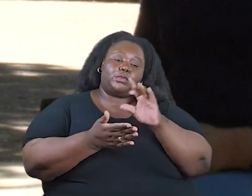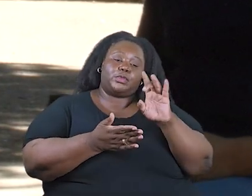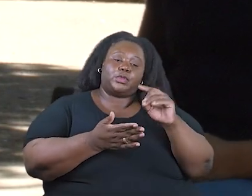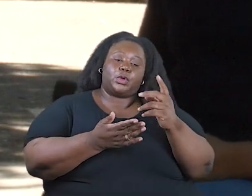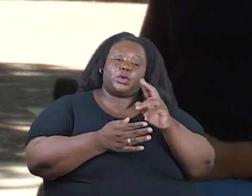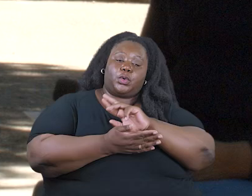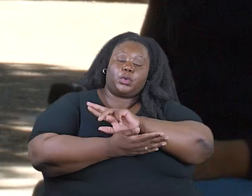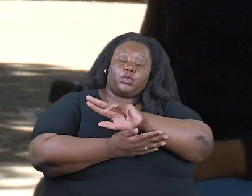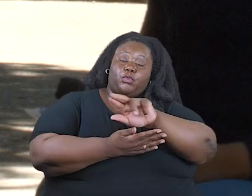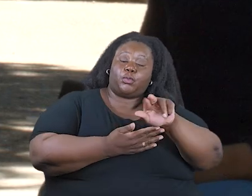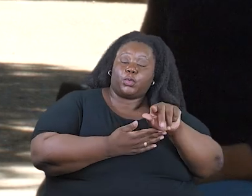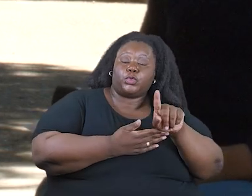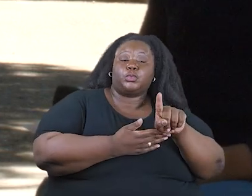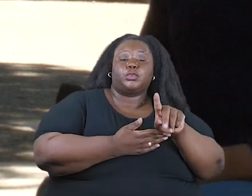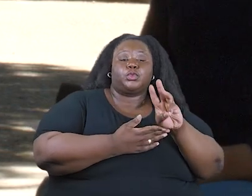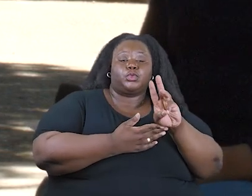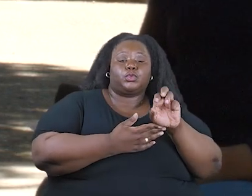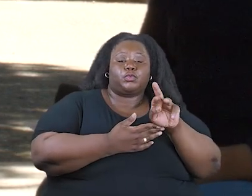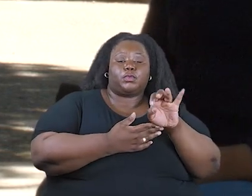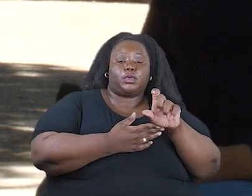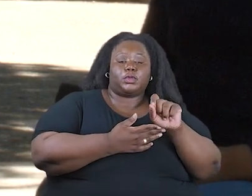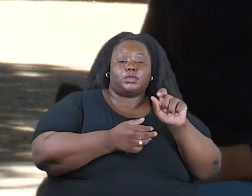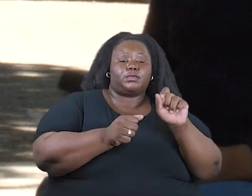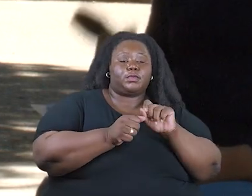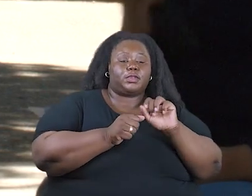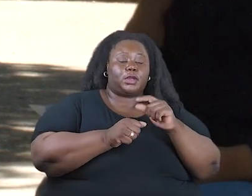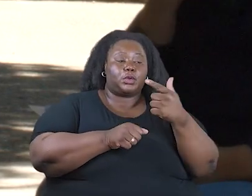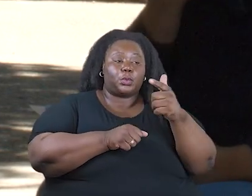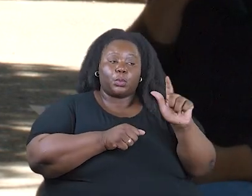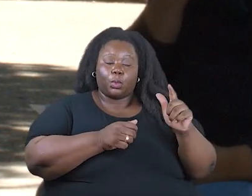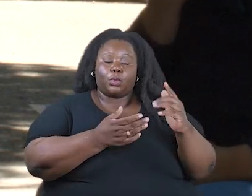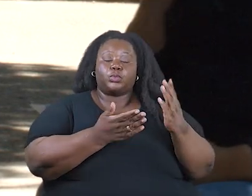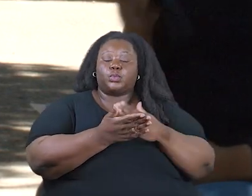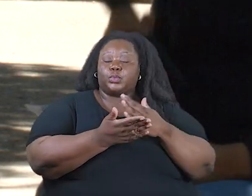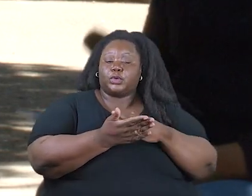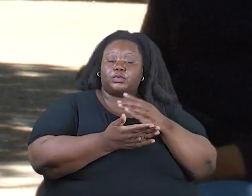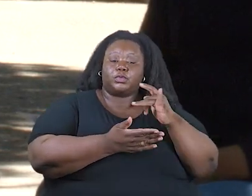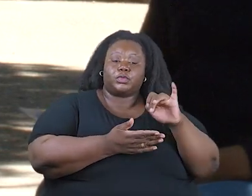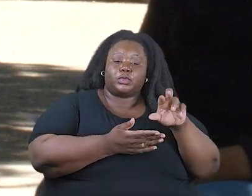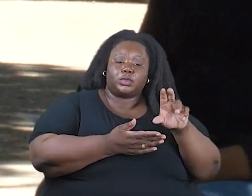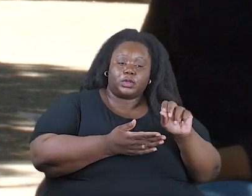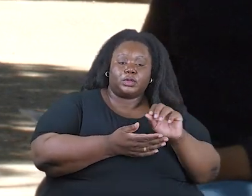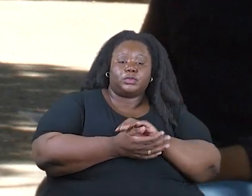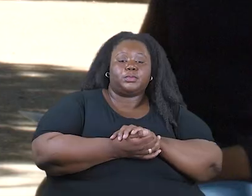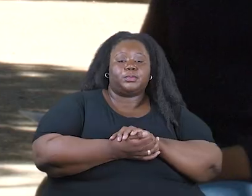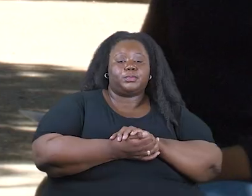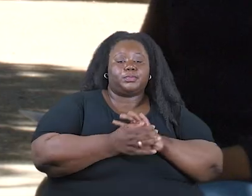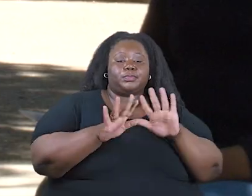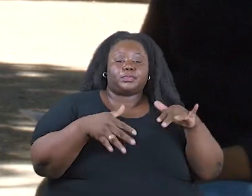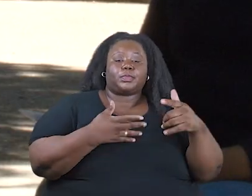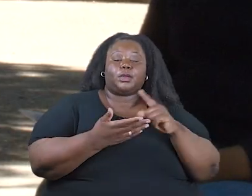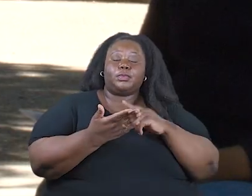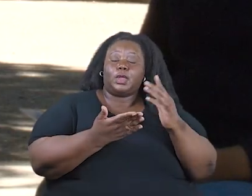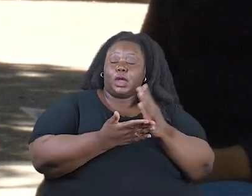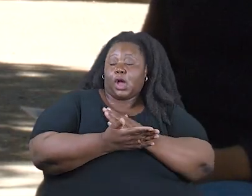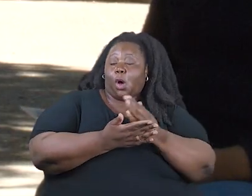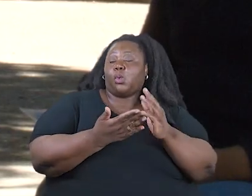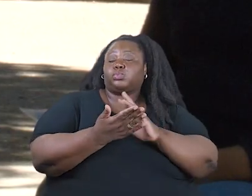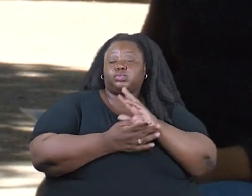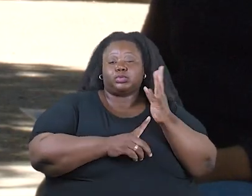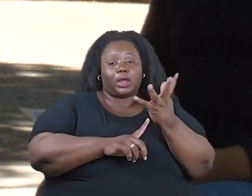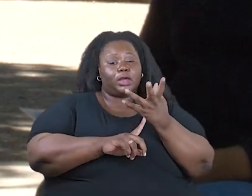do Valtécio Caldas. E eles fizeram outro livro só com os múltiplos do Cildo Meirelles. Então tem alguns artistas